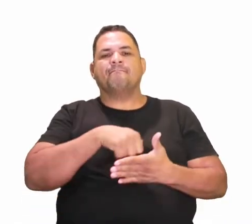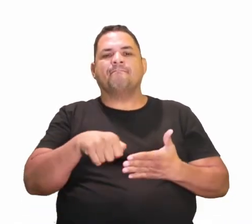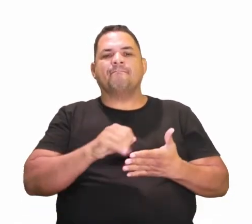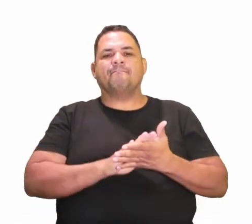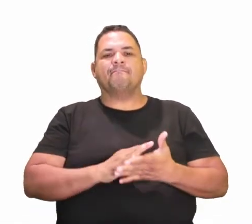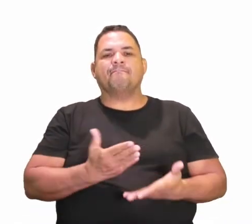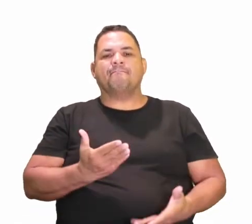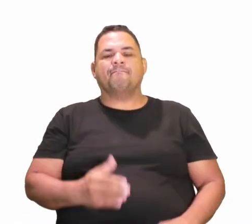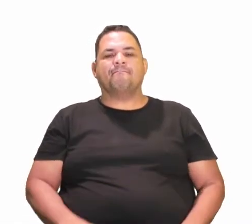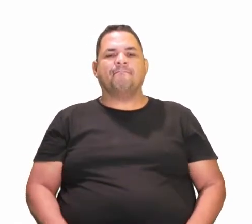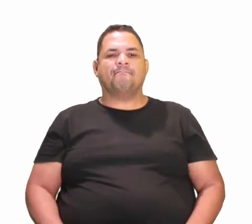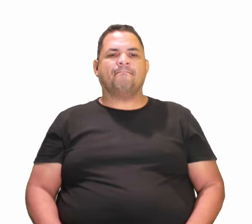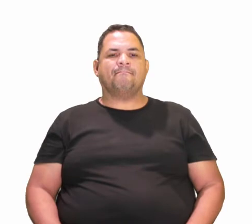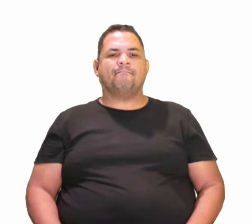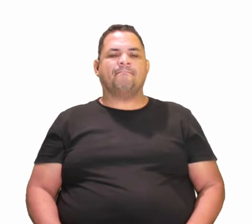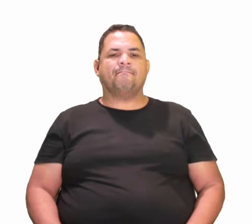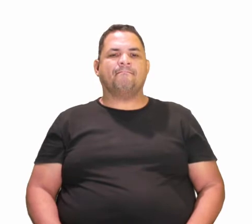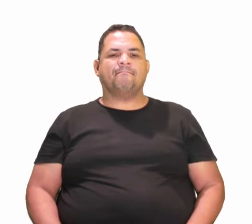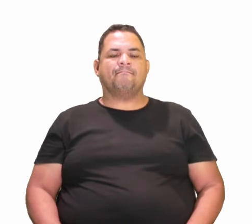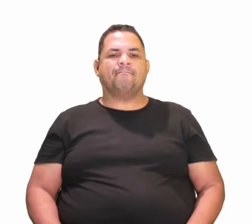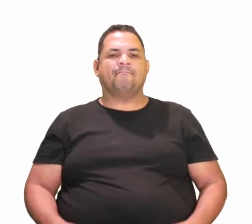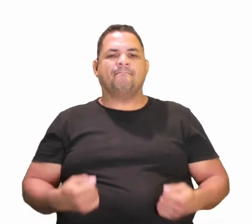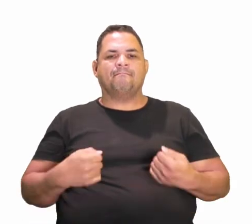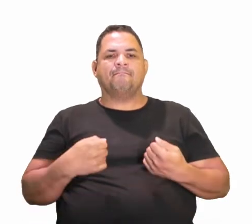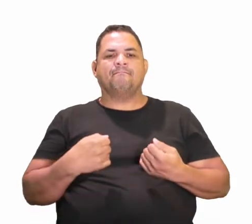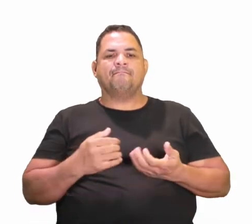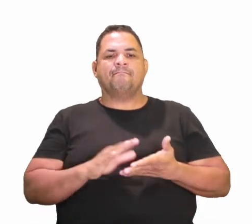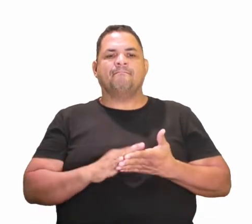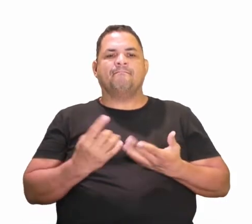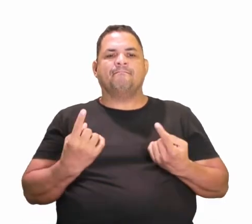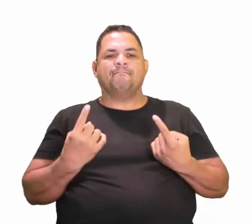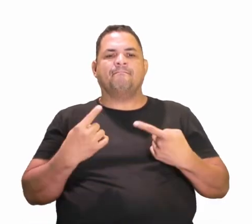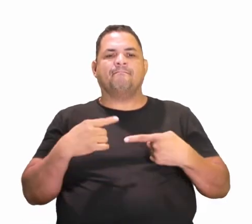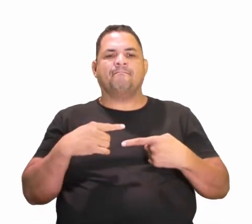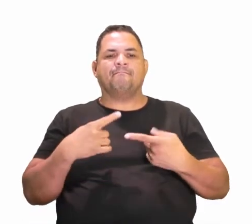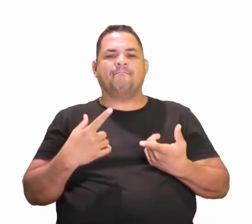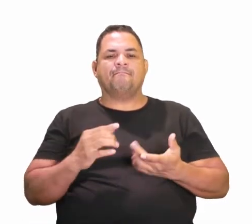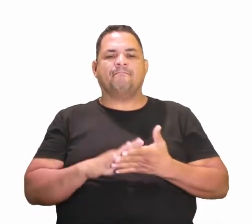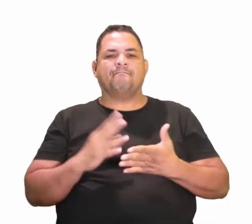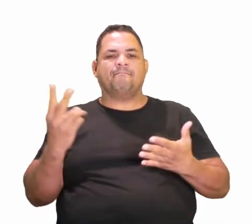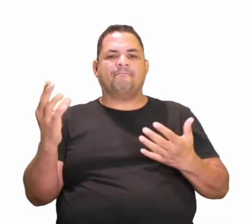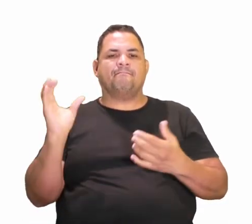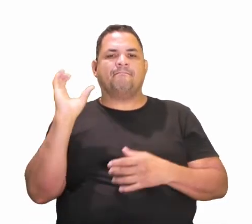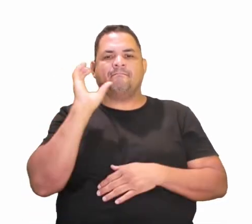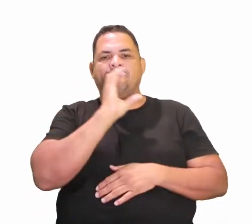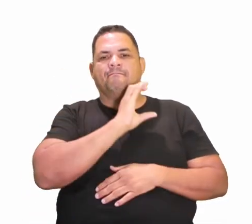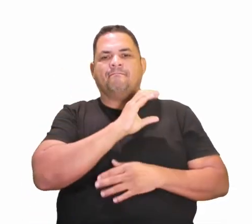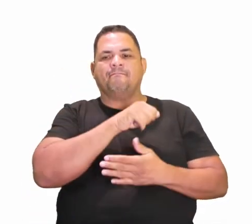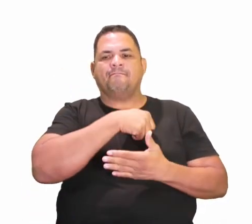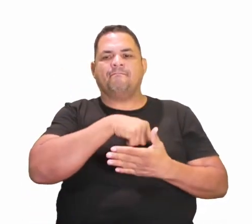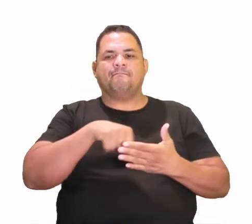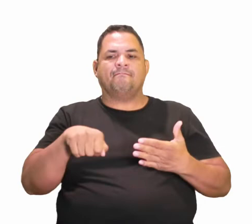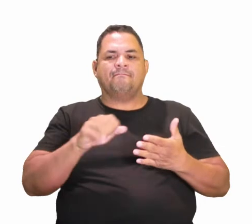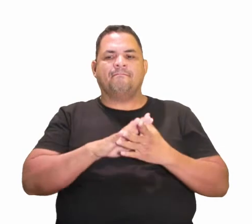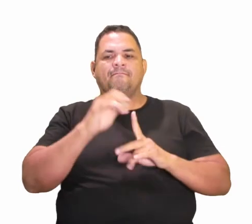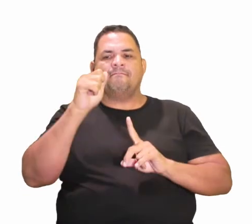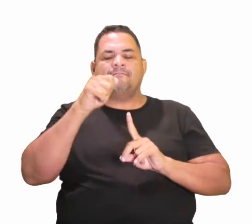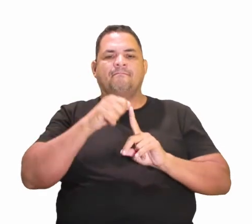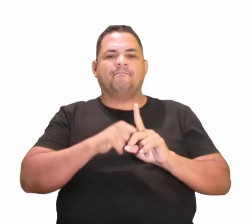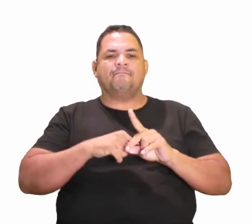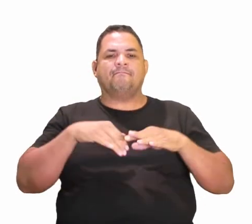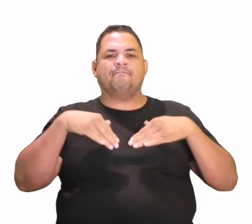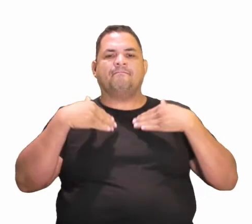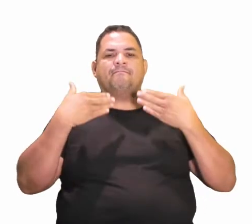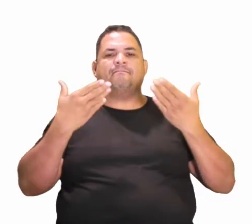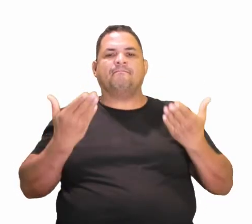ex ou it is Mas eu prefiro que forma contracto para ficar mais rápido e aí você colocaria um mês que